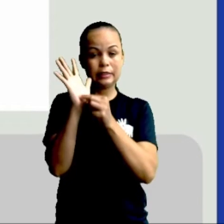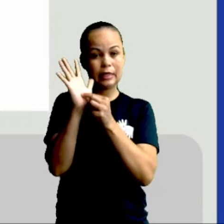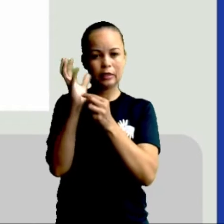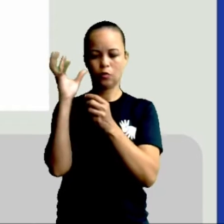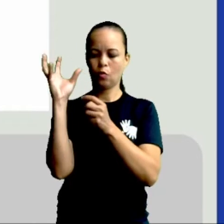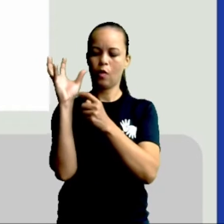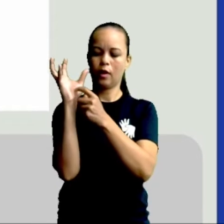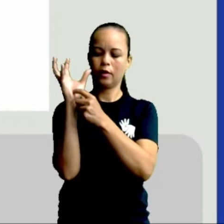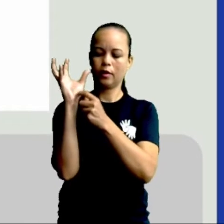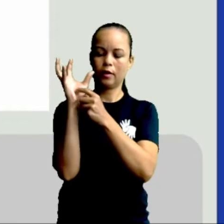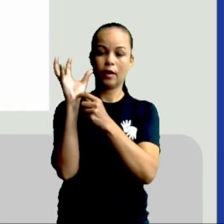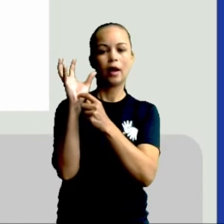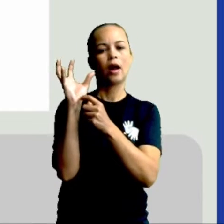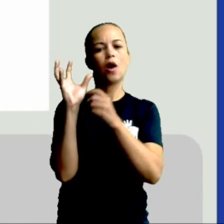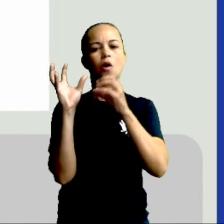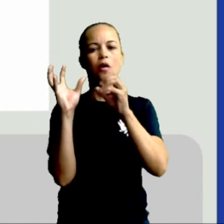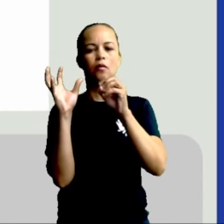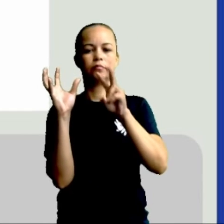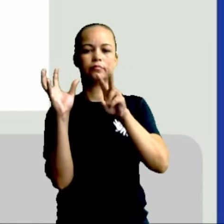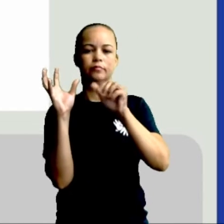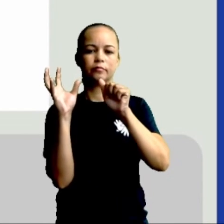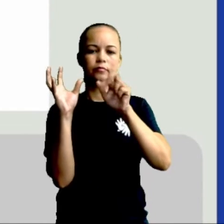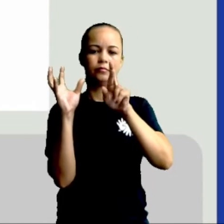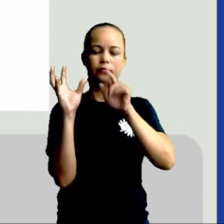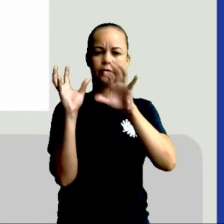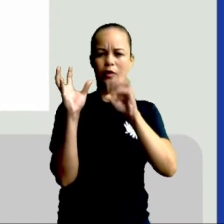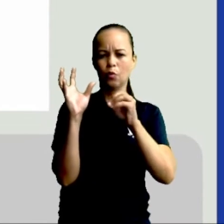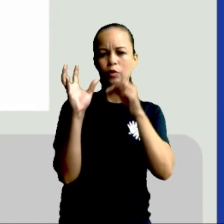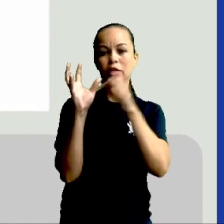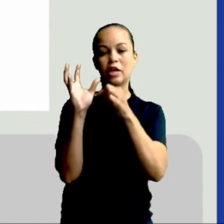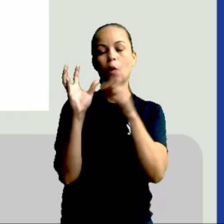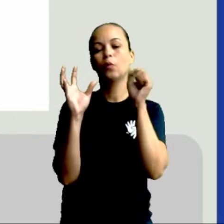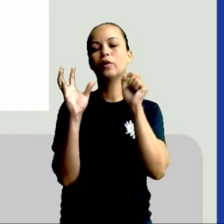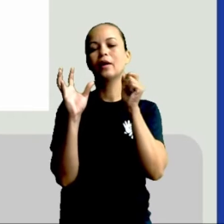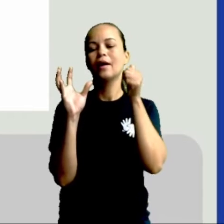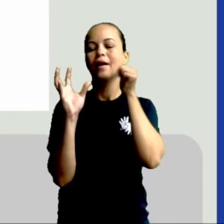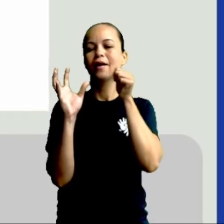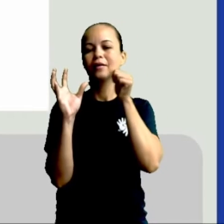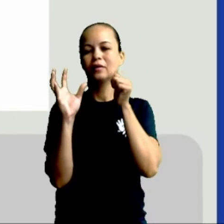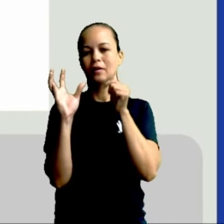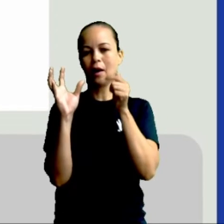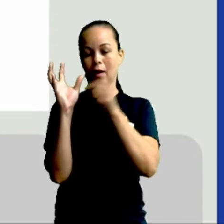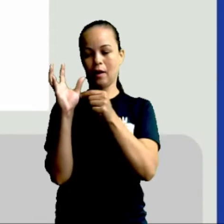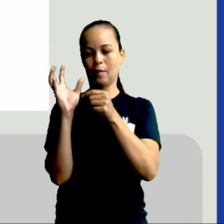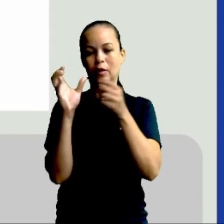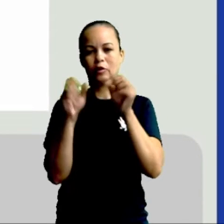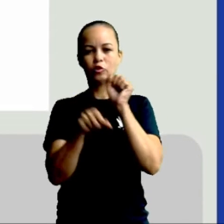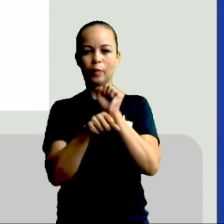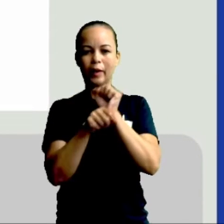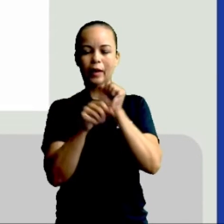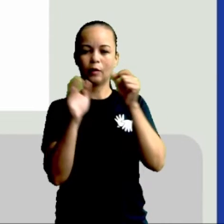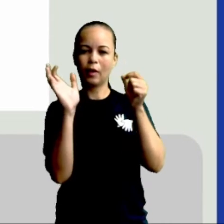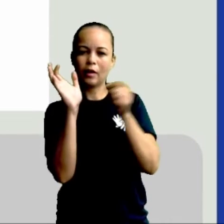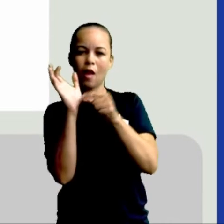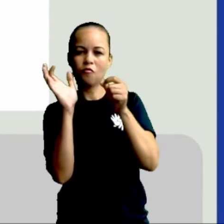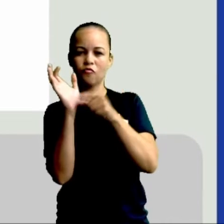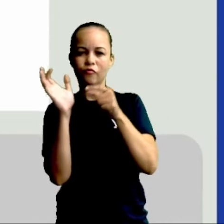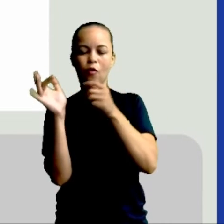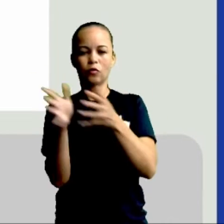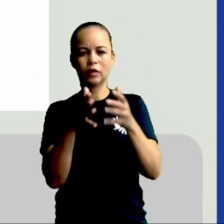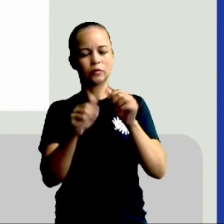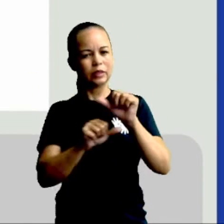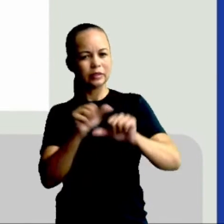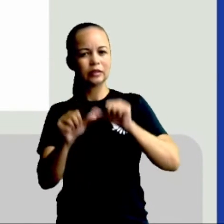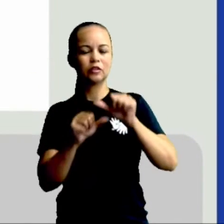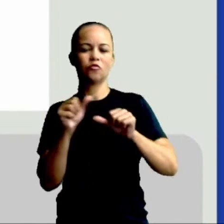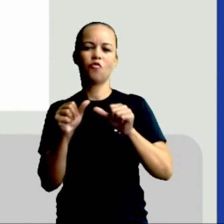ovário. E é nesse ovário que vai ter lá o gameta feminino, esperando para ser justamente fecundado, para se formar o